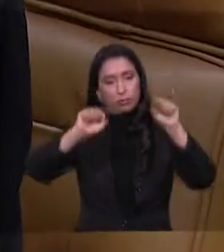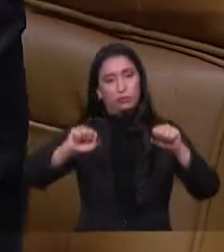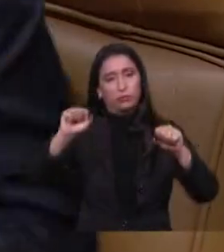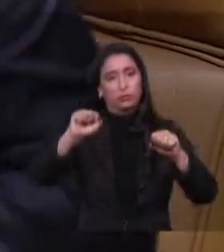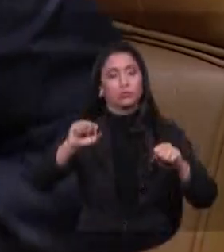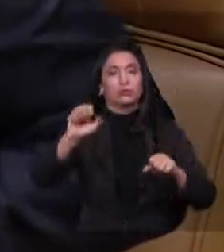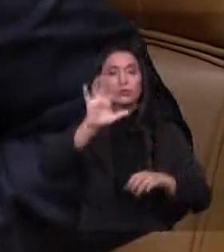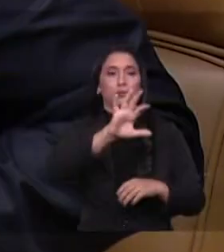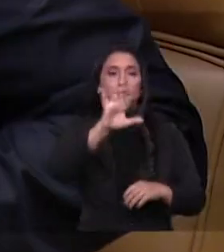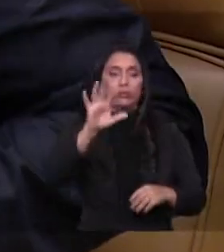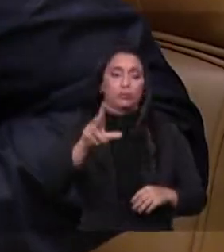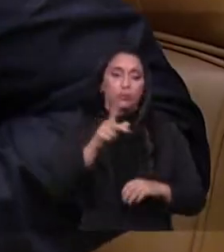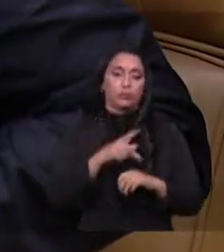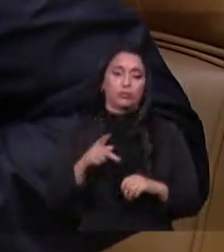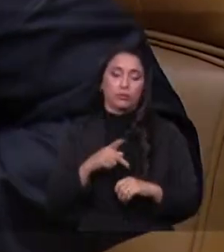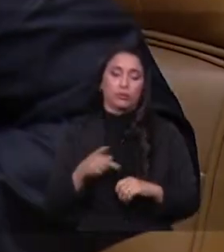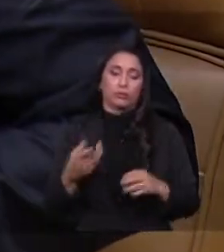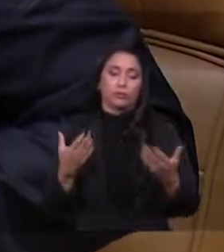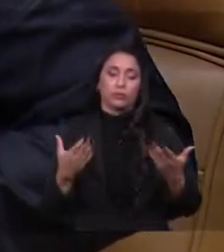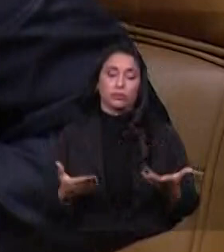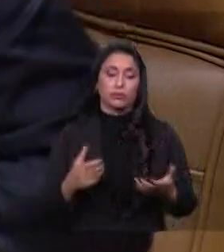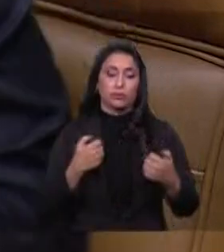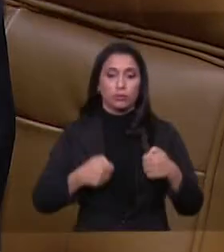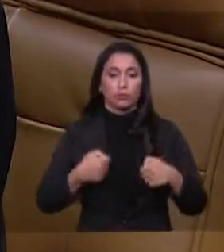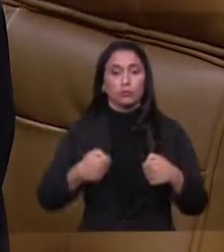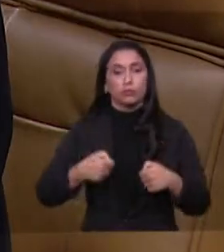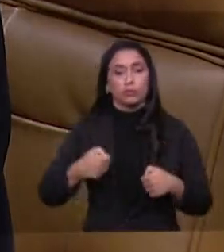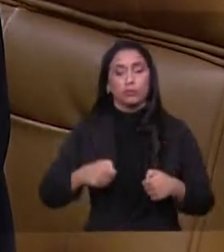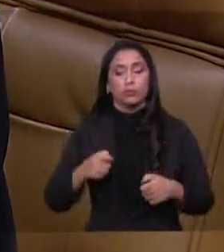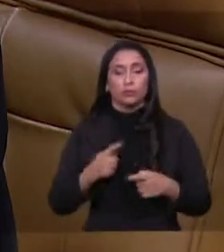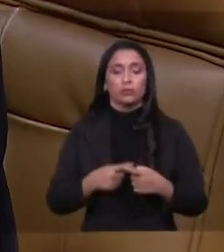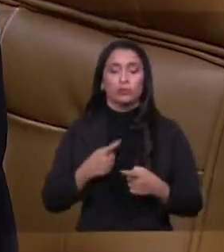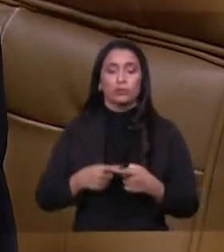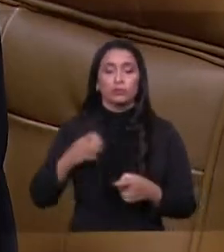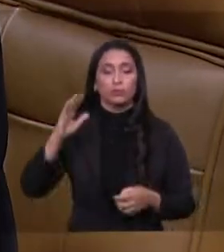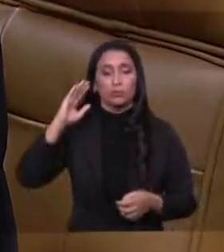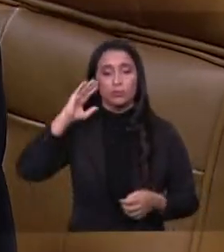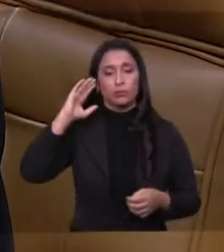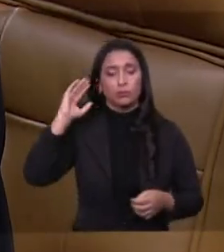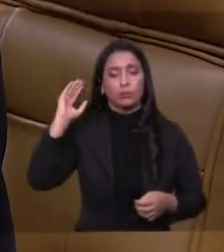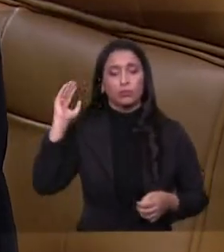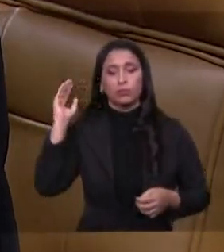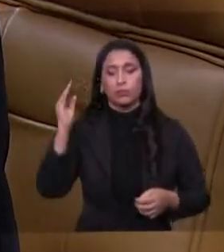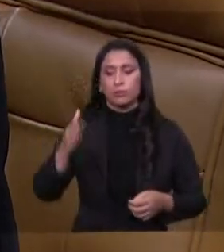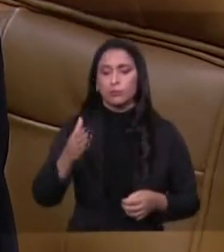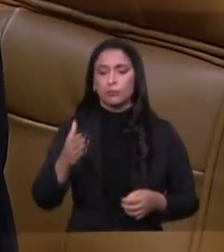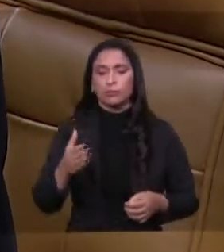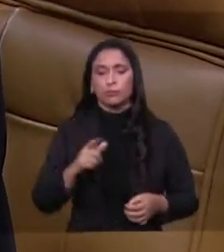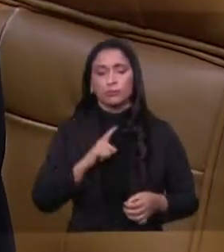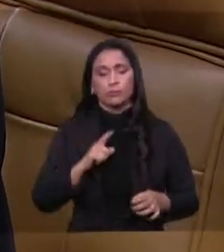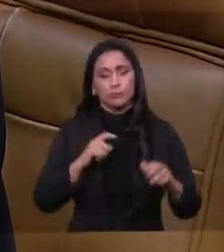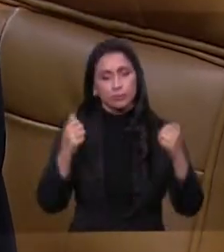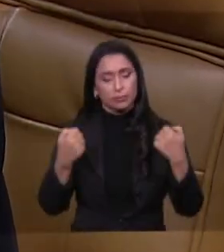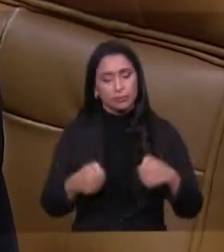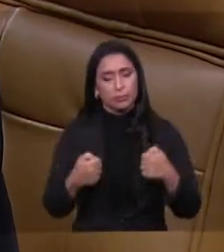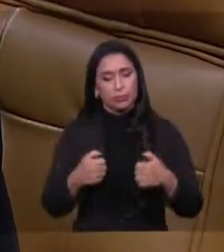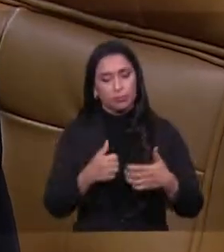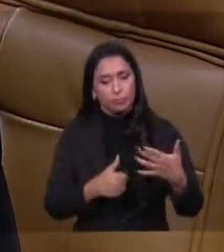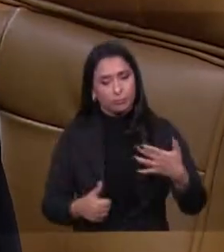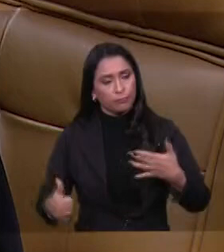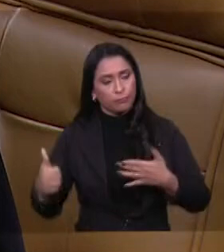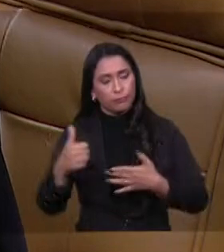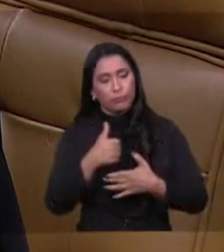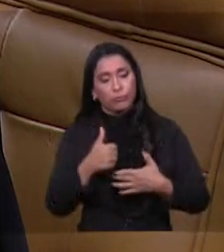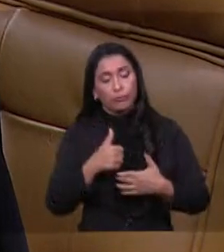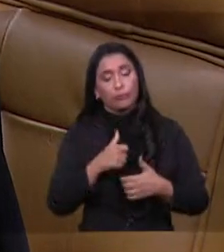O caso é paradigmático no sentido de se dar prioridade ao ferramental da autocomposição para a solução